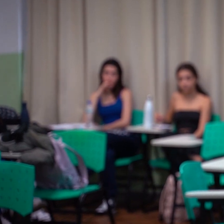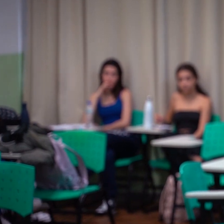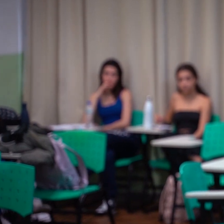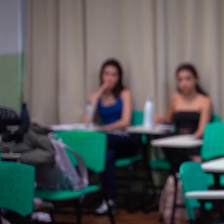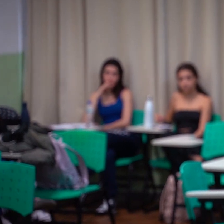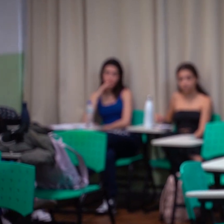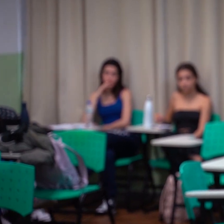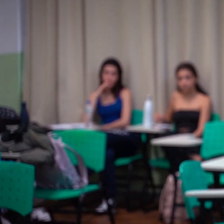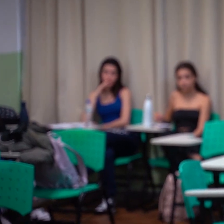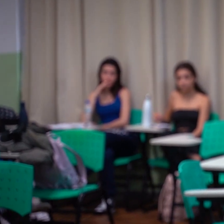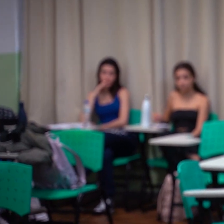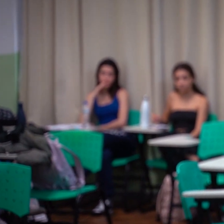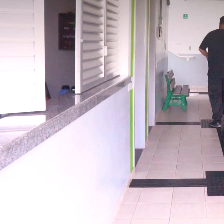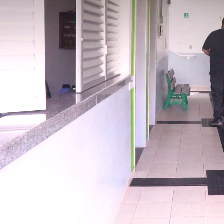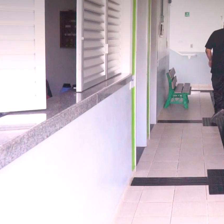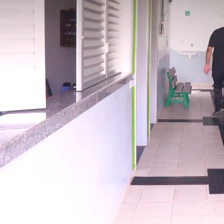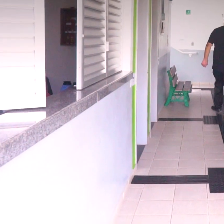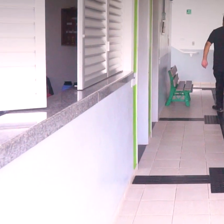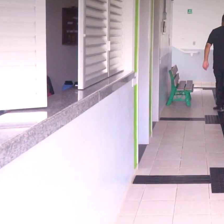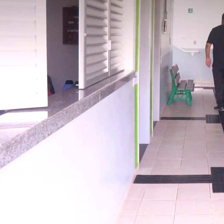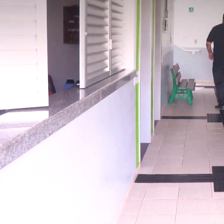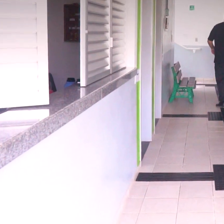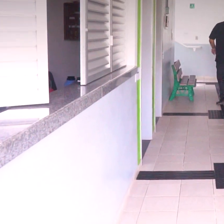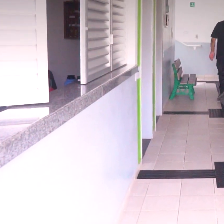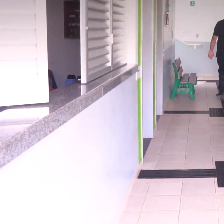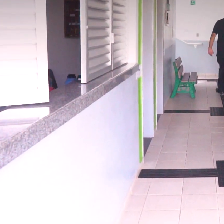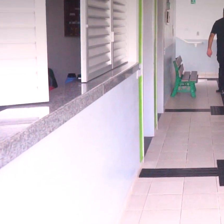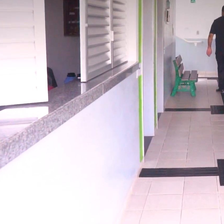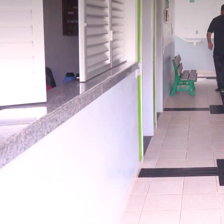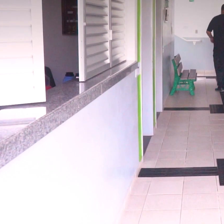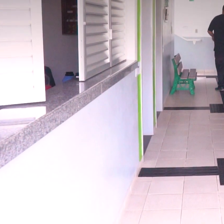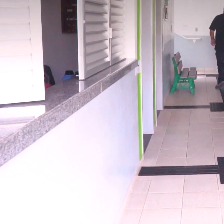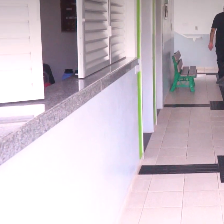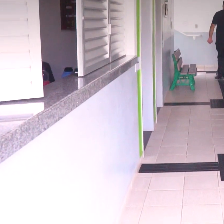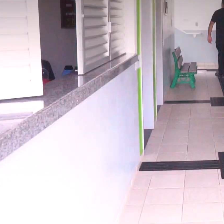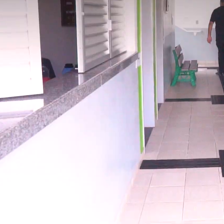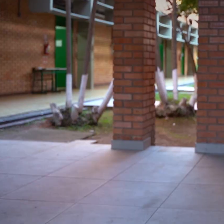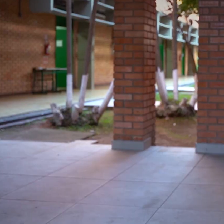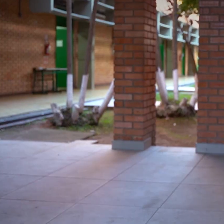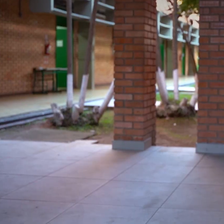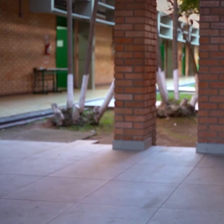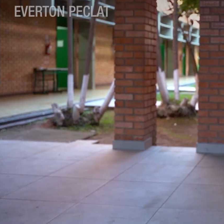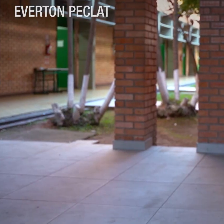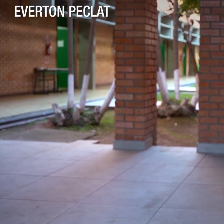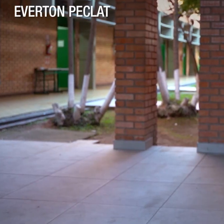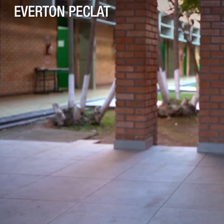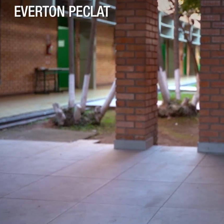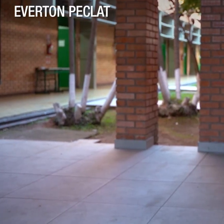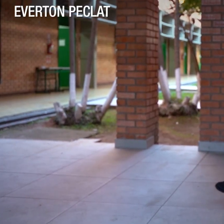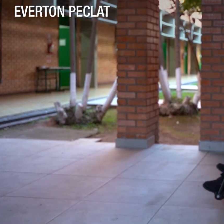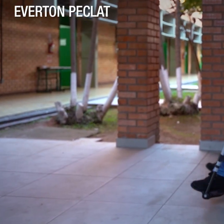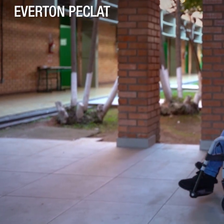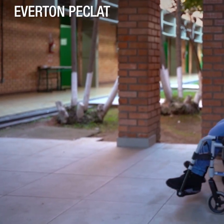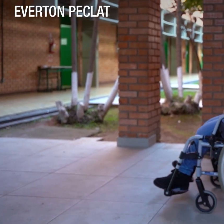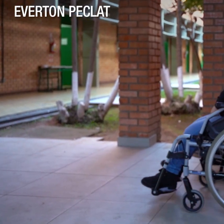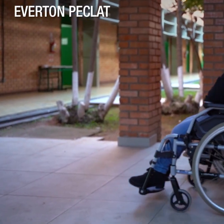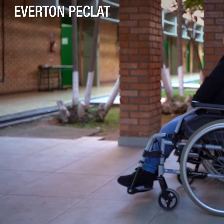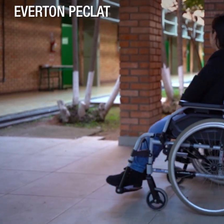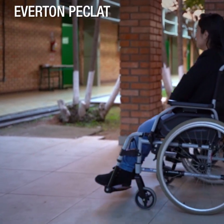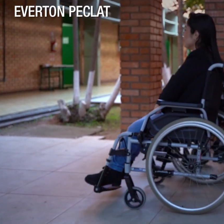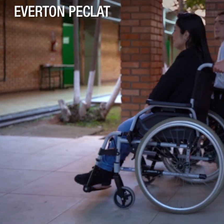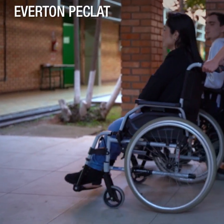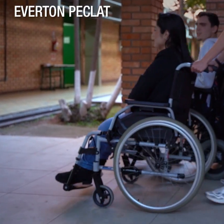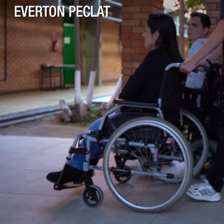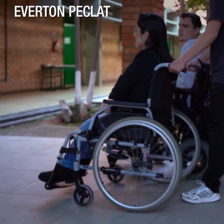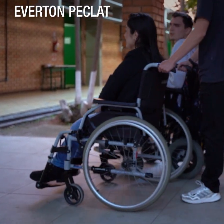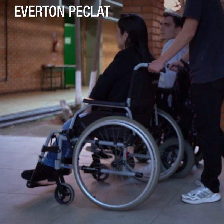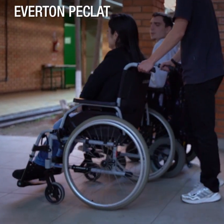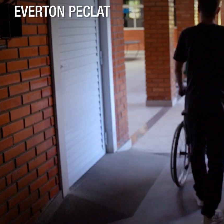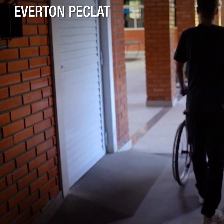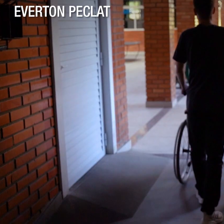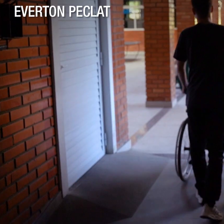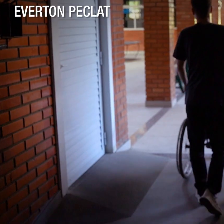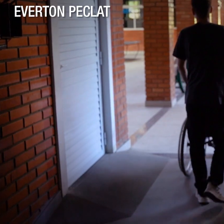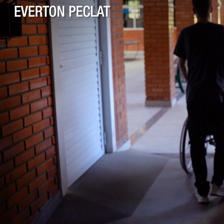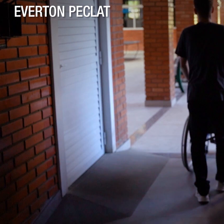a